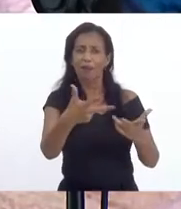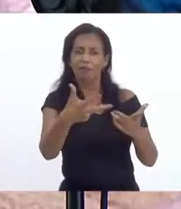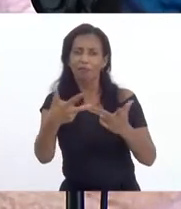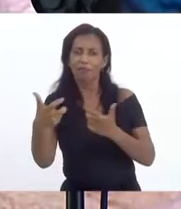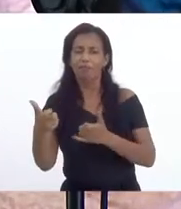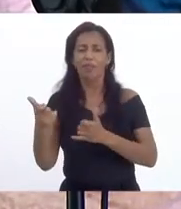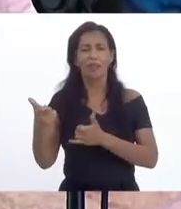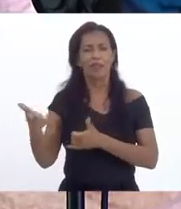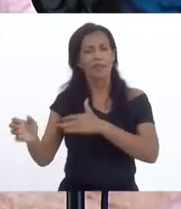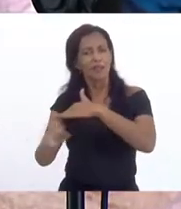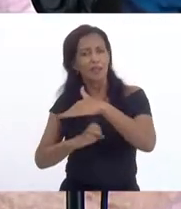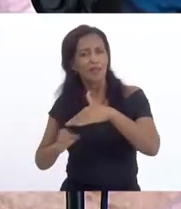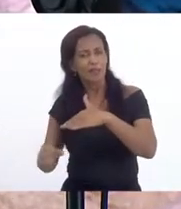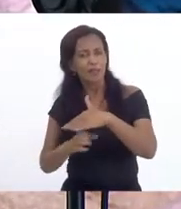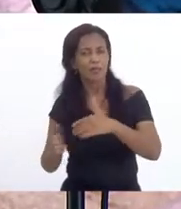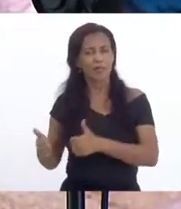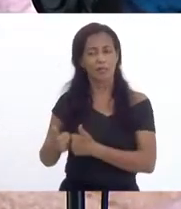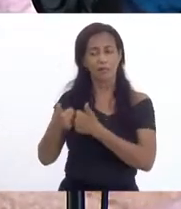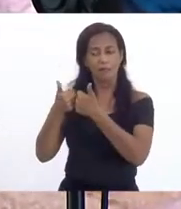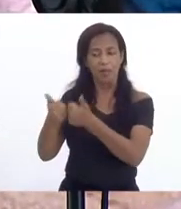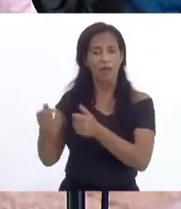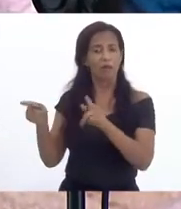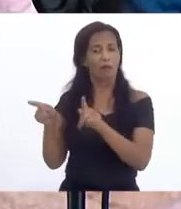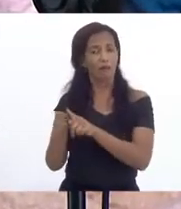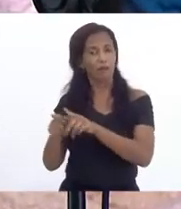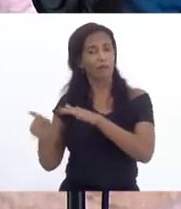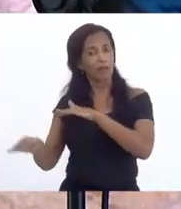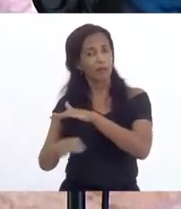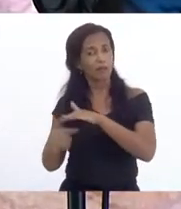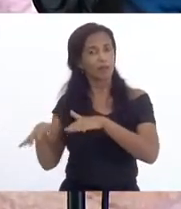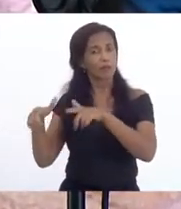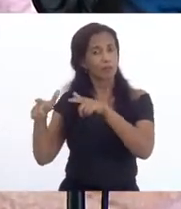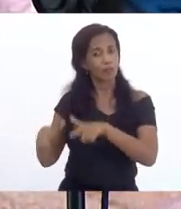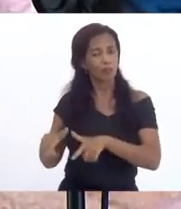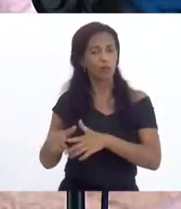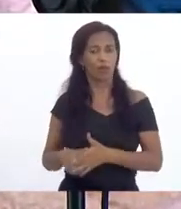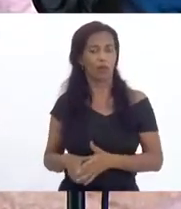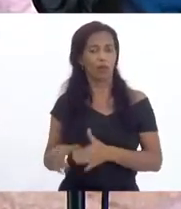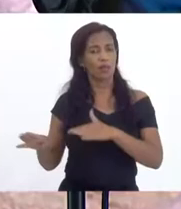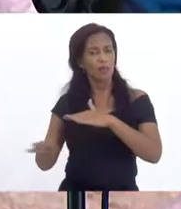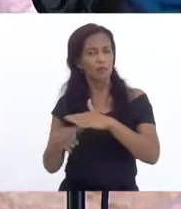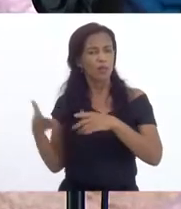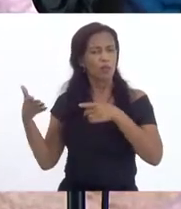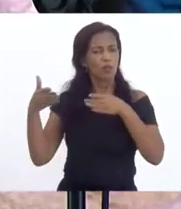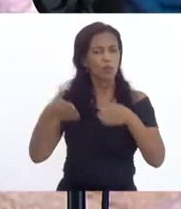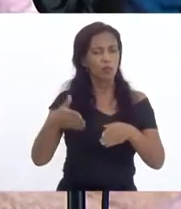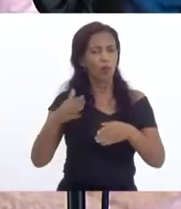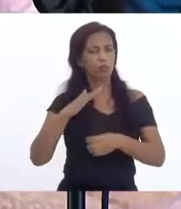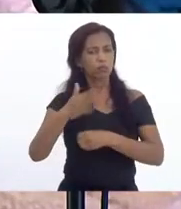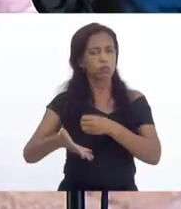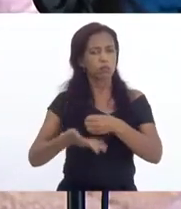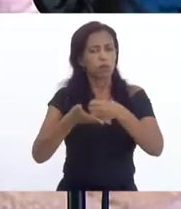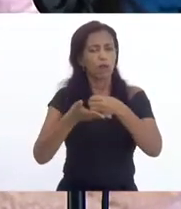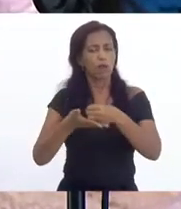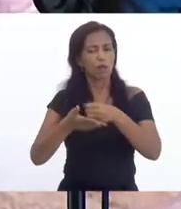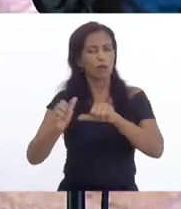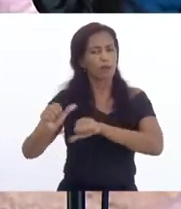melhorar as empresas locais e atrair empresas de outros estados. Empresas com foco na sustentabilidade e na